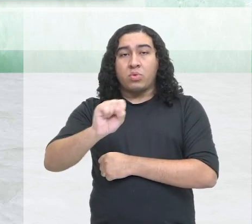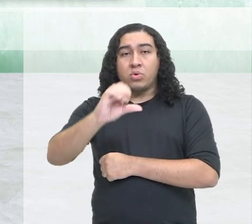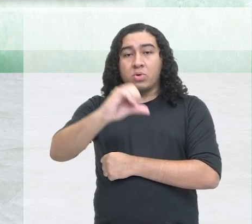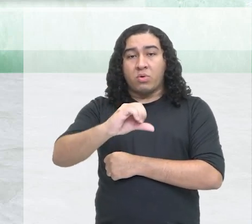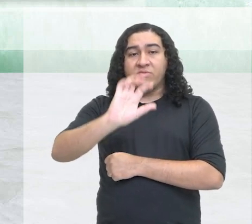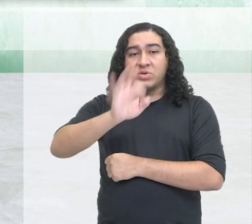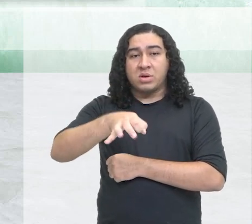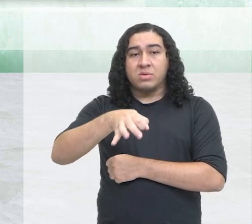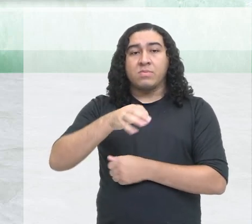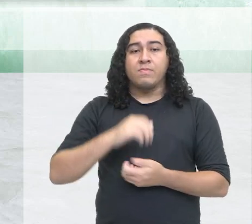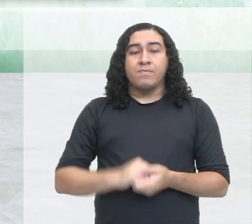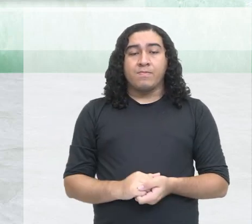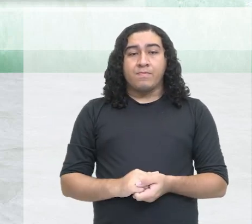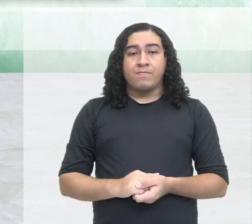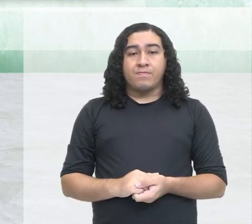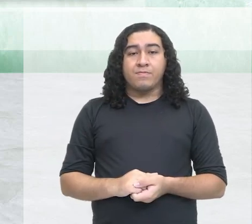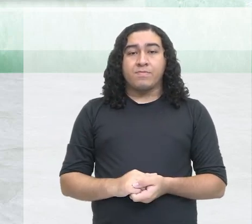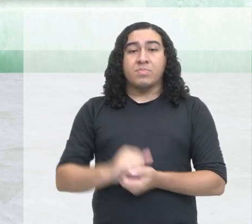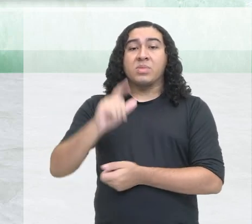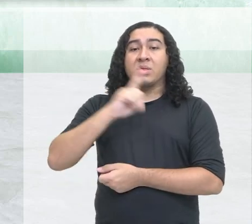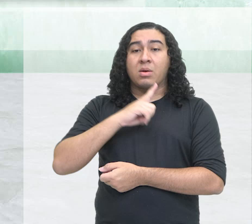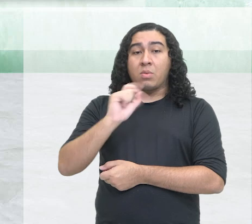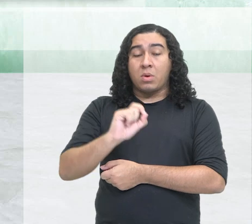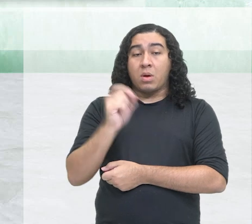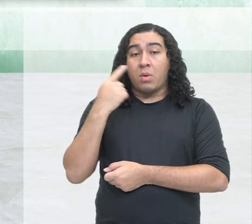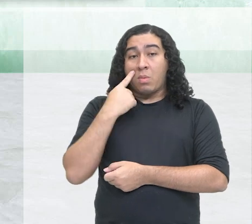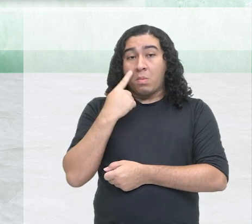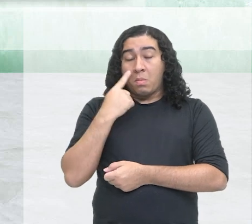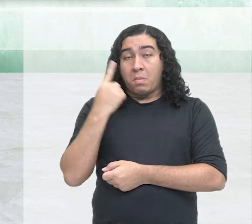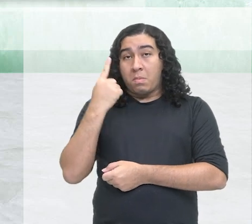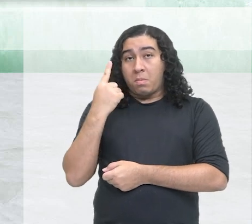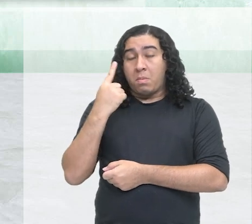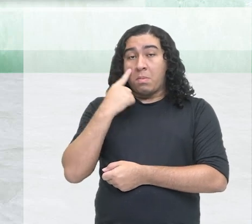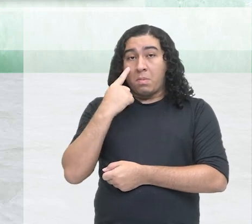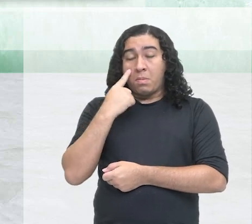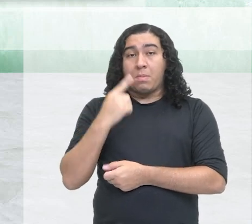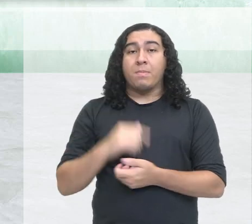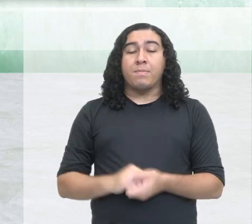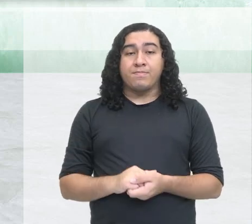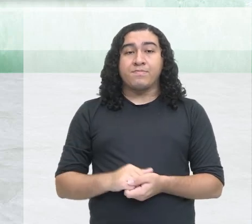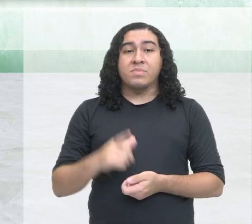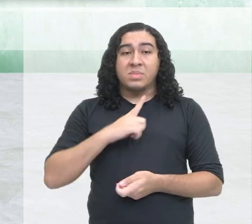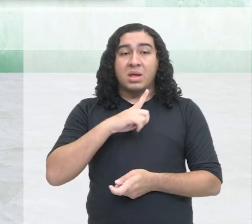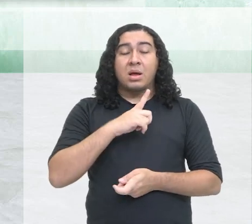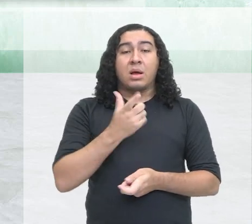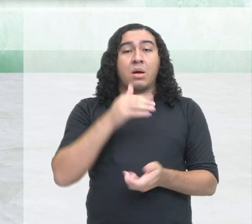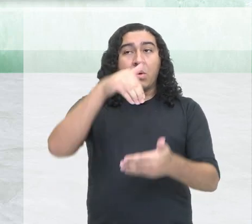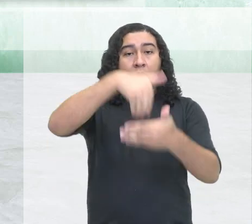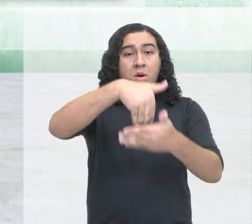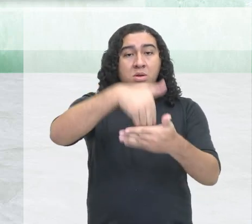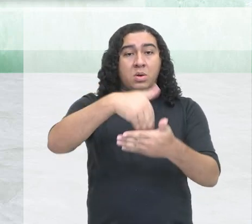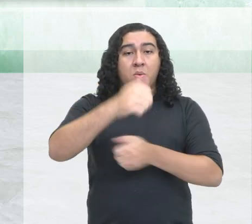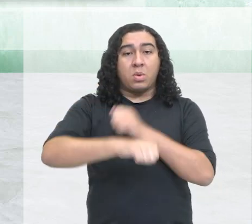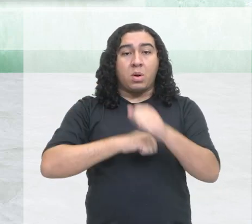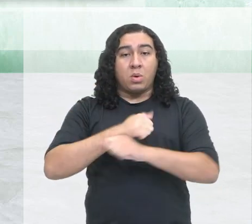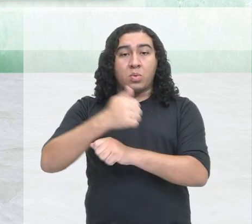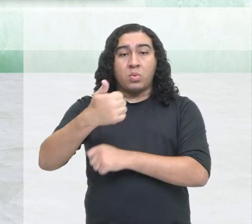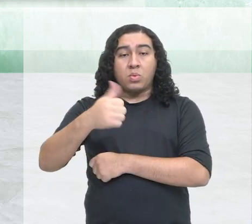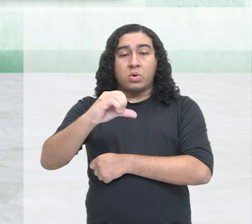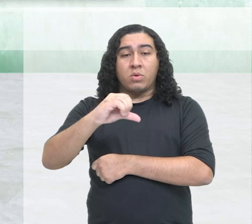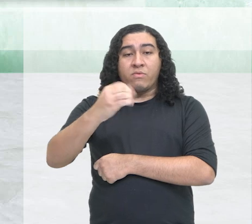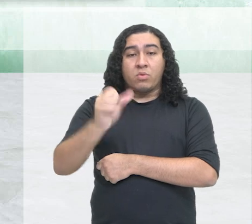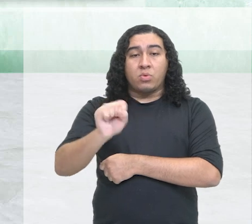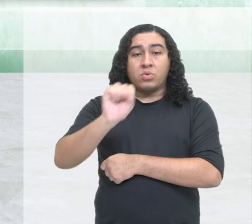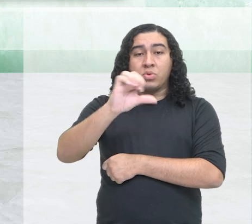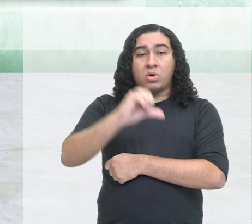1989. Né? Então você tem, a partir das eleições de 1989, que vão ser o quê?